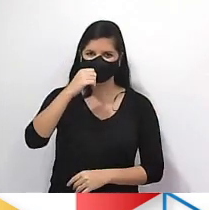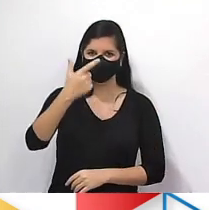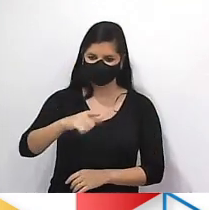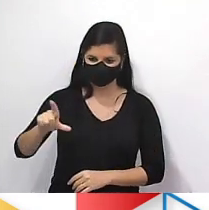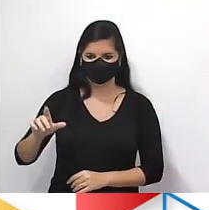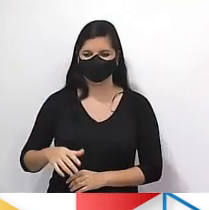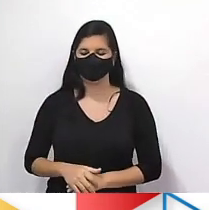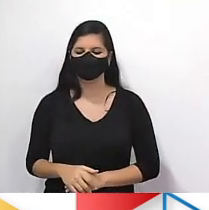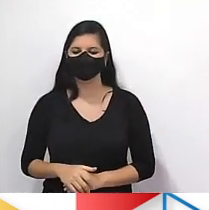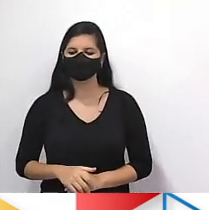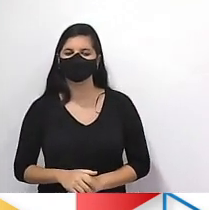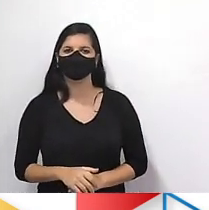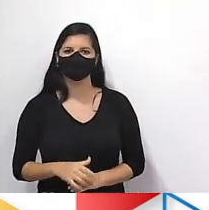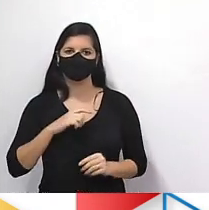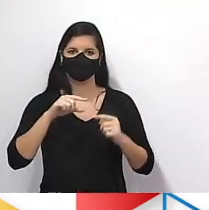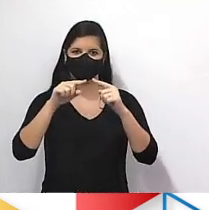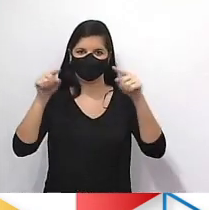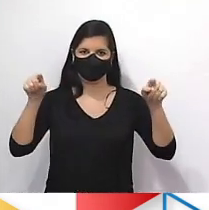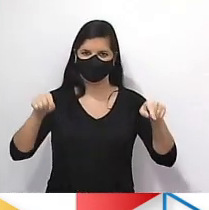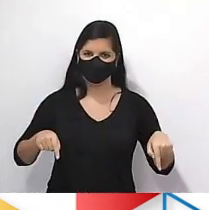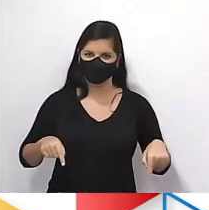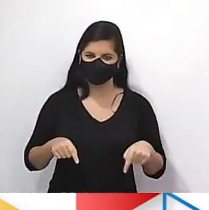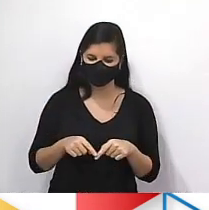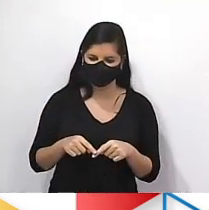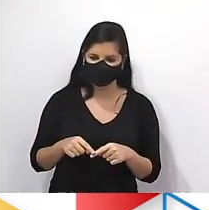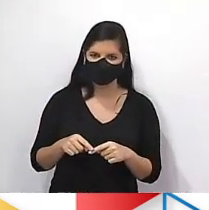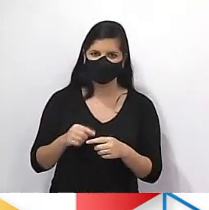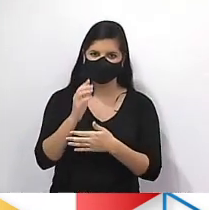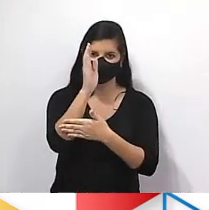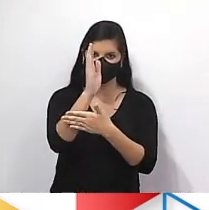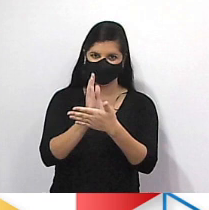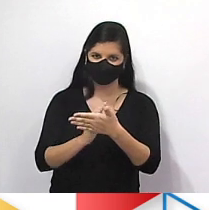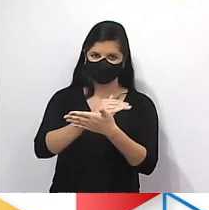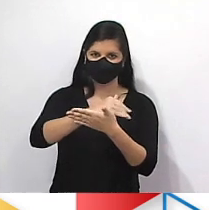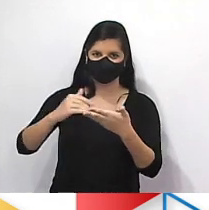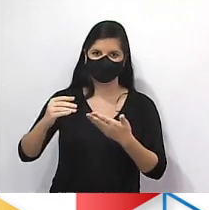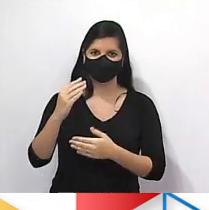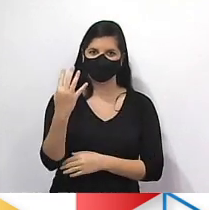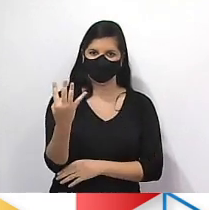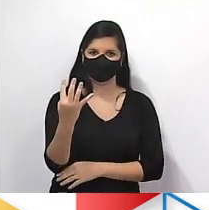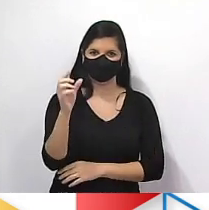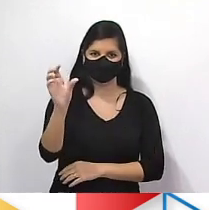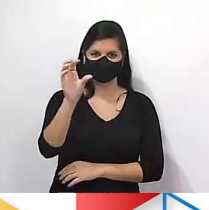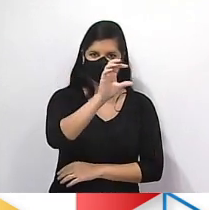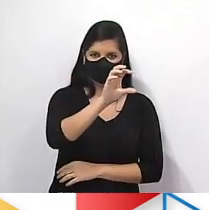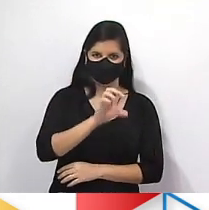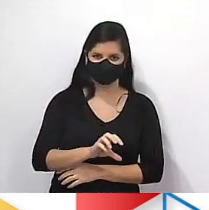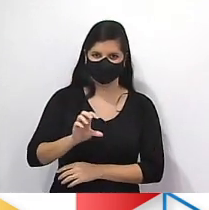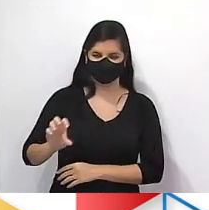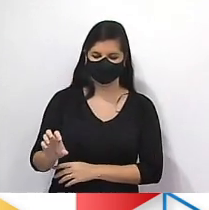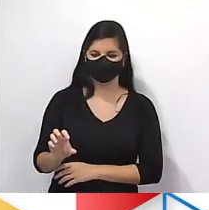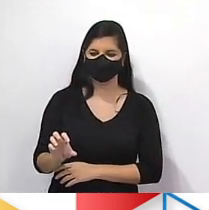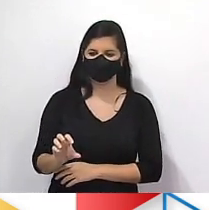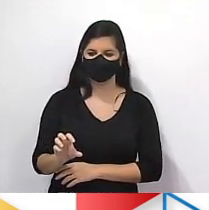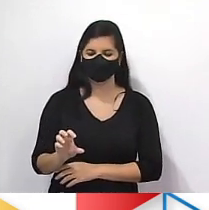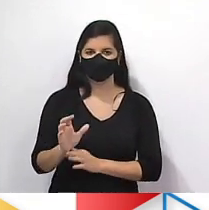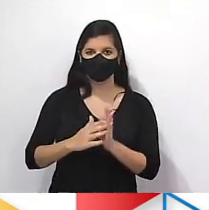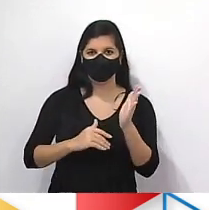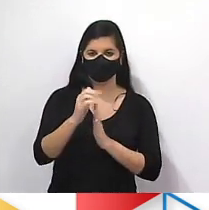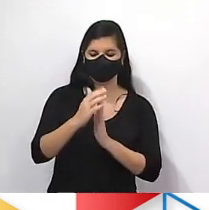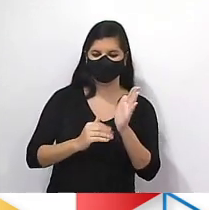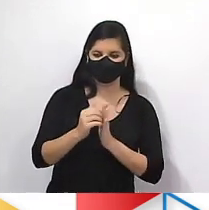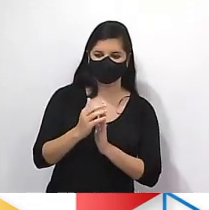já para seguir. Peguei um quadrado e dividi em 4 quadrados menores. Tá claro? Então,